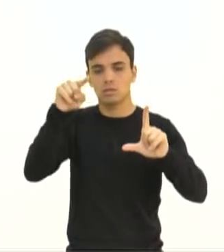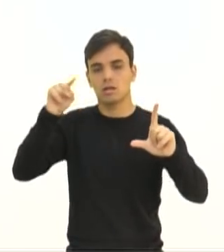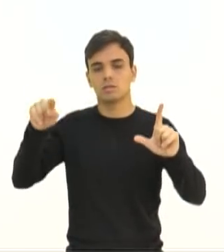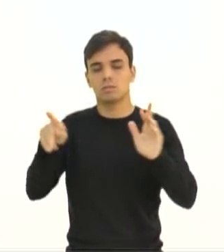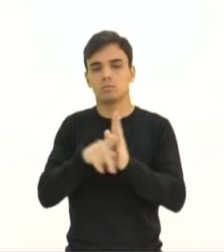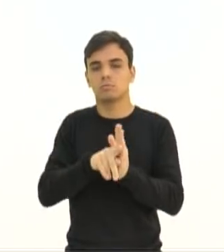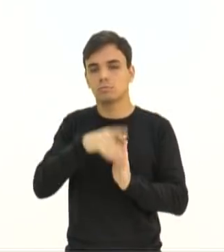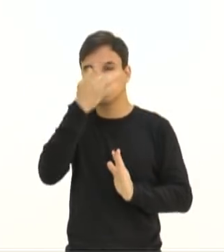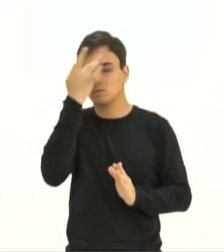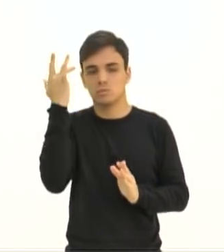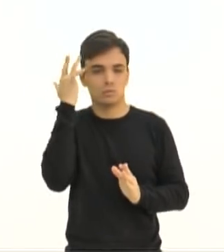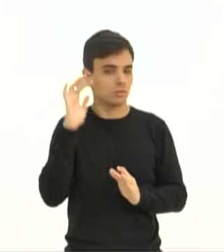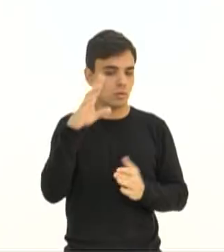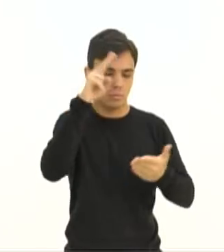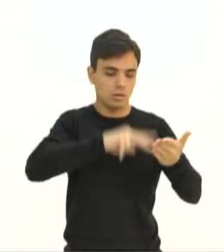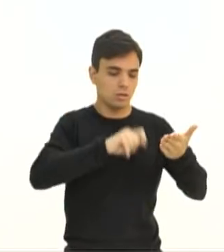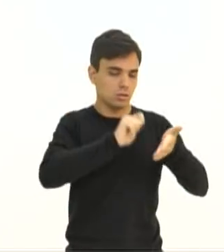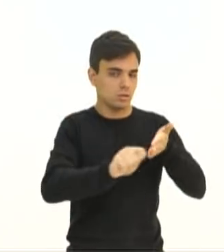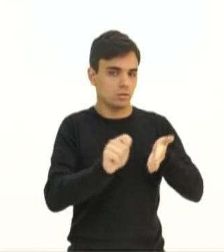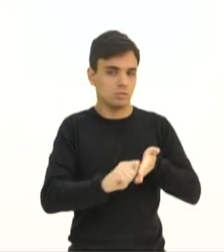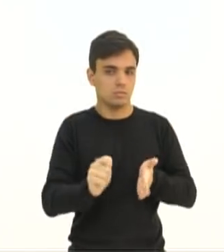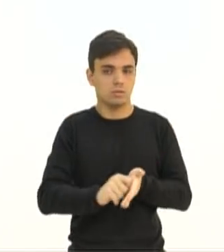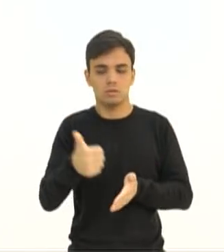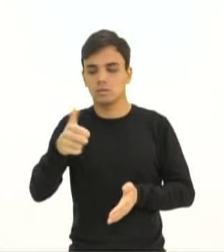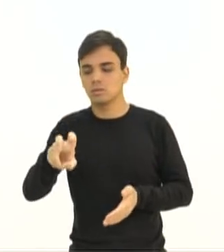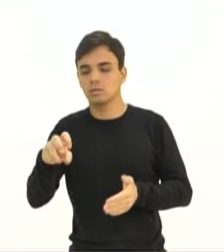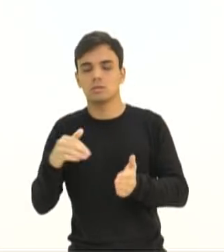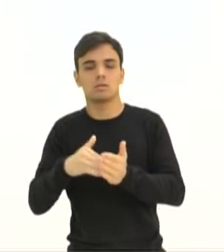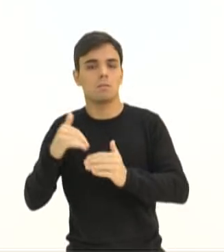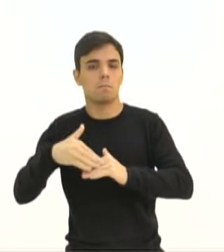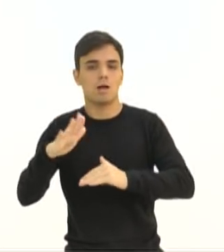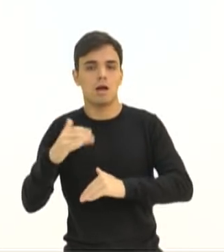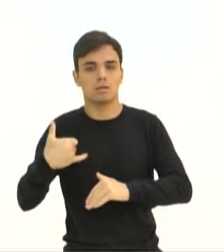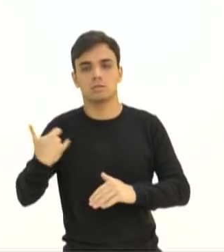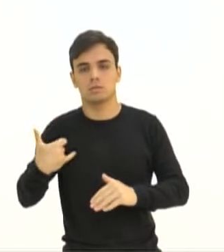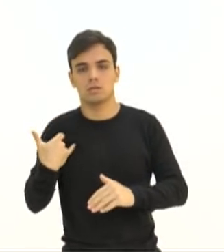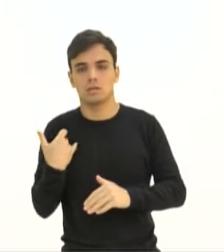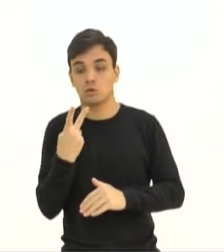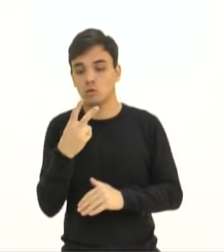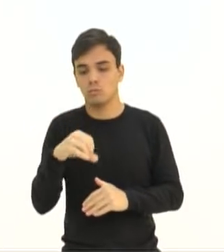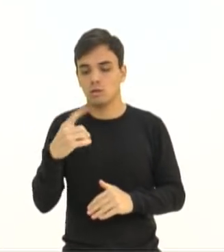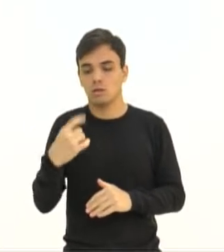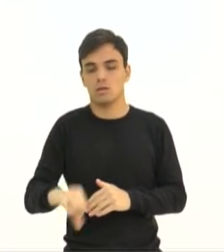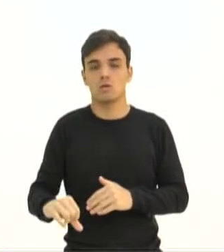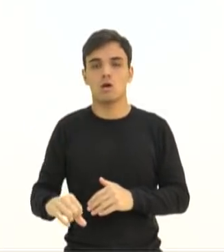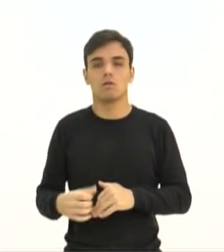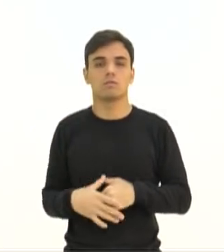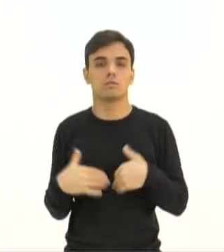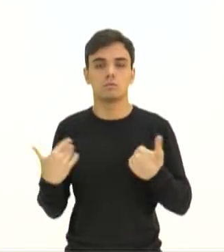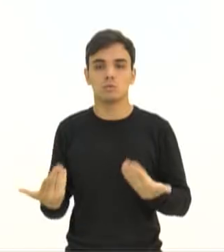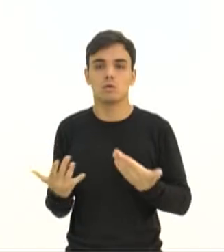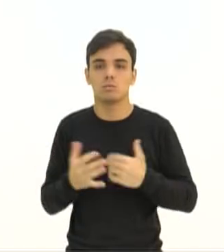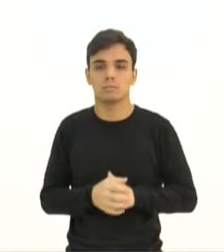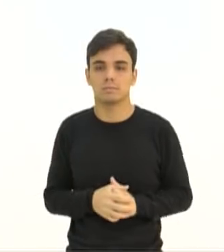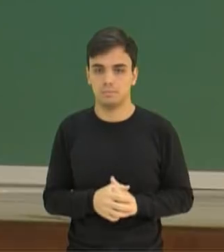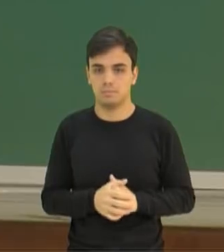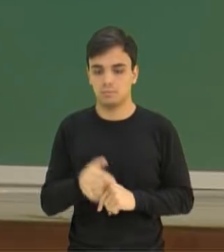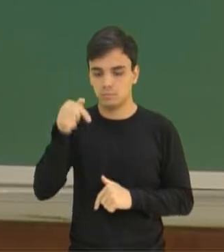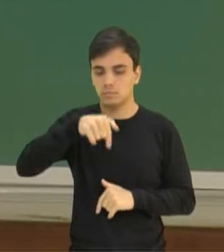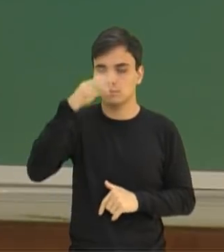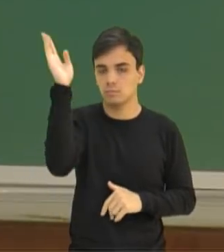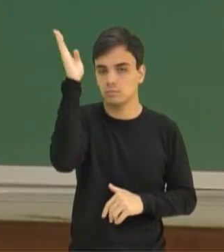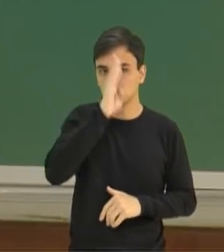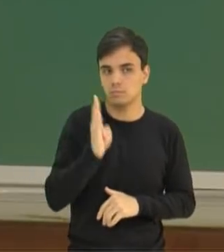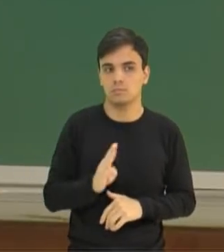entre pessoas de 15 anos ou mais em 2019. Como que está isso nas duas regiões? Então, no Brasil